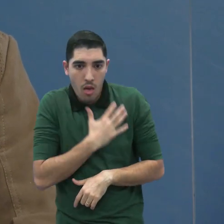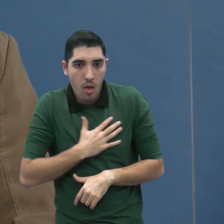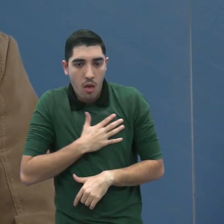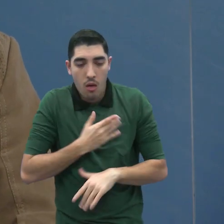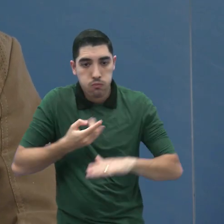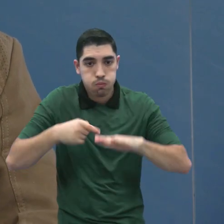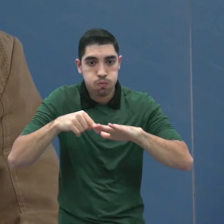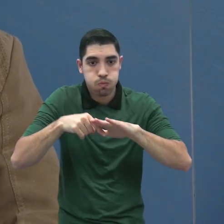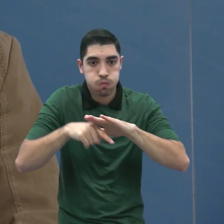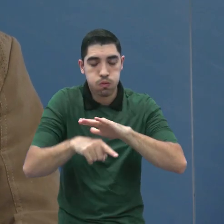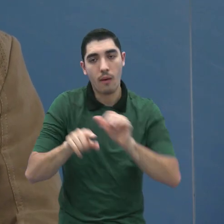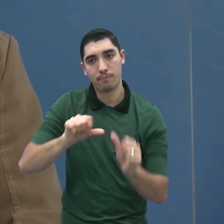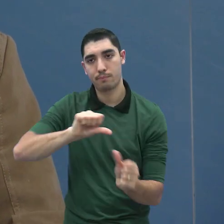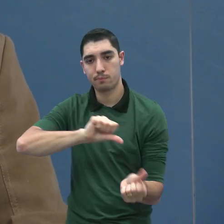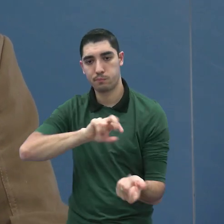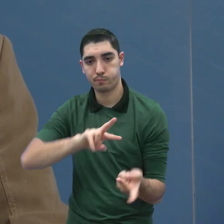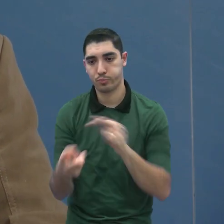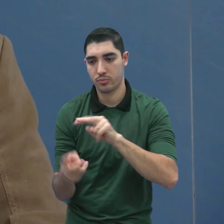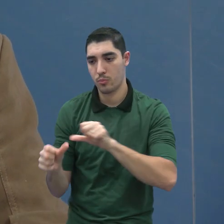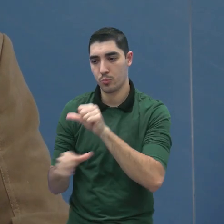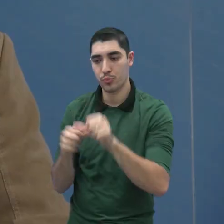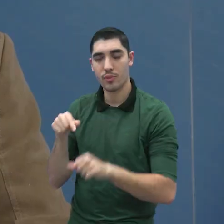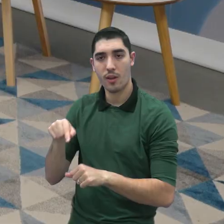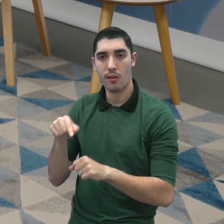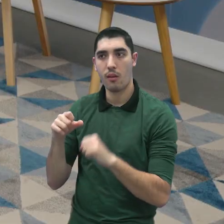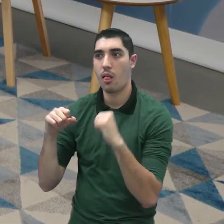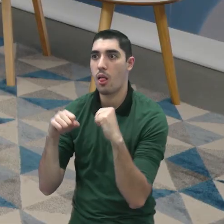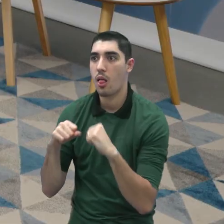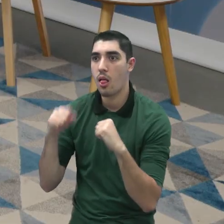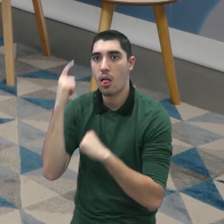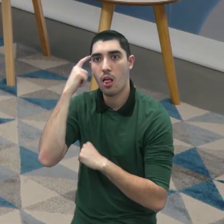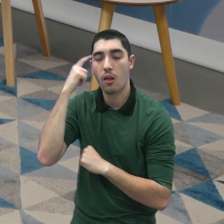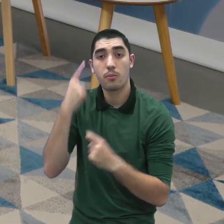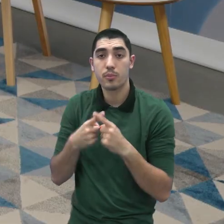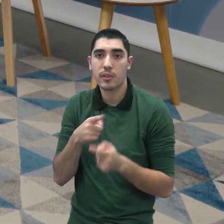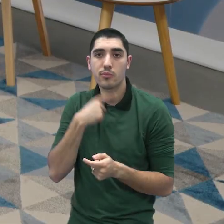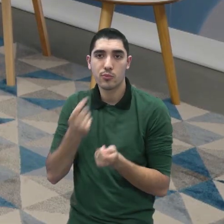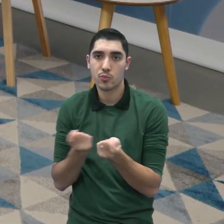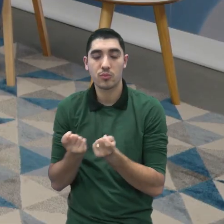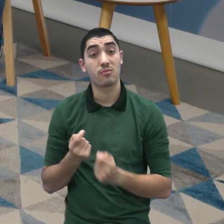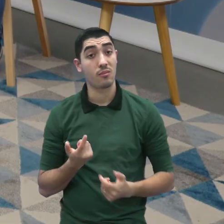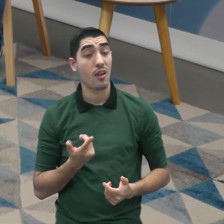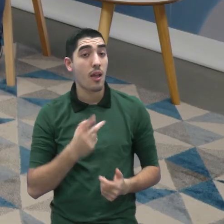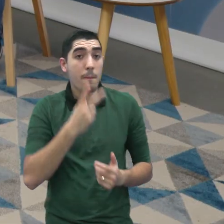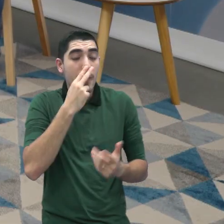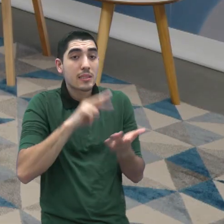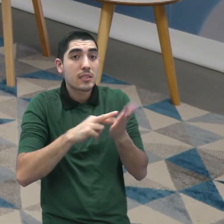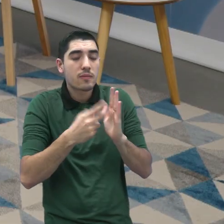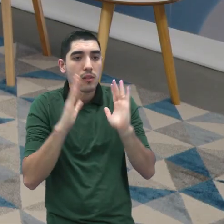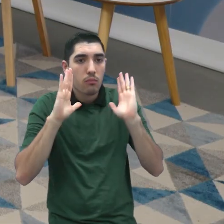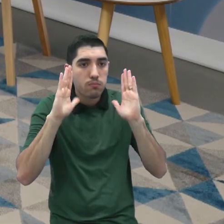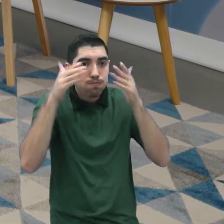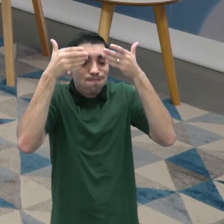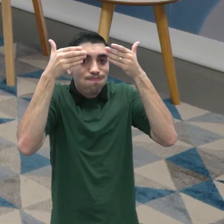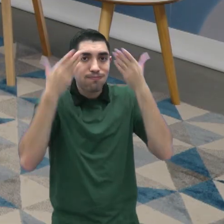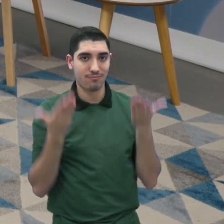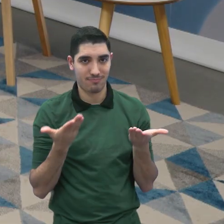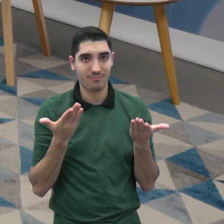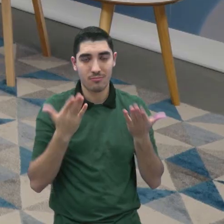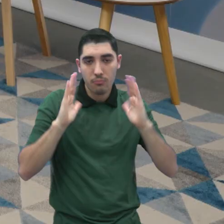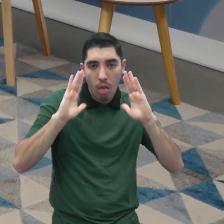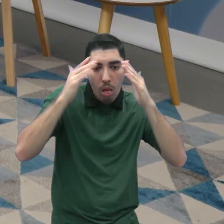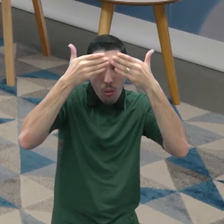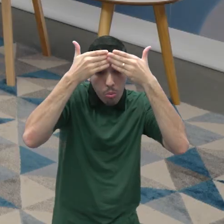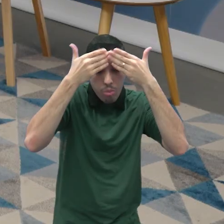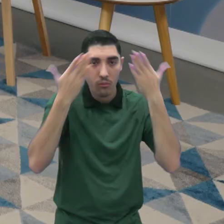consequência, quando não bem ordenada. Porque a pessoa ela fica cega, né? Uhum. Você falou dessa questão da racionalidade. A pessoa